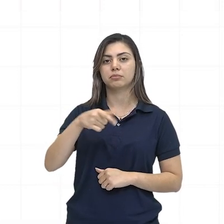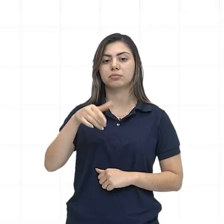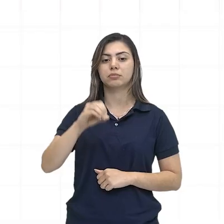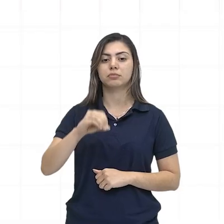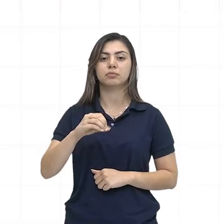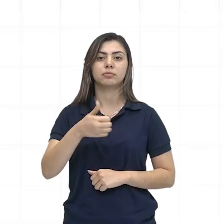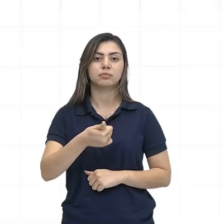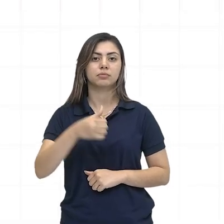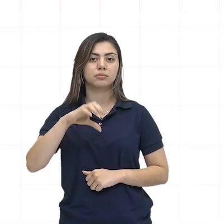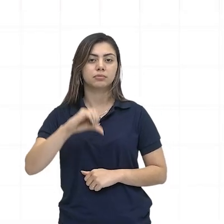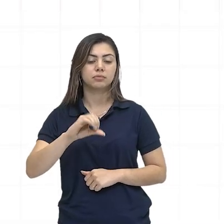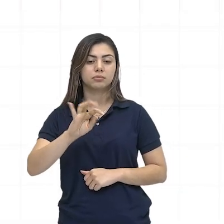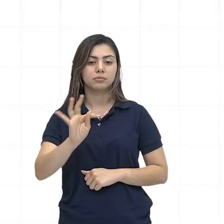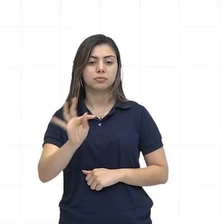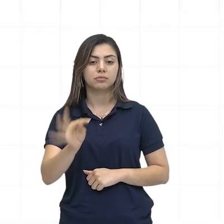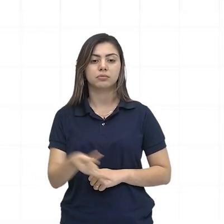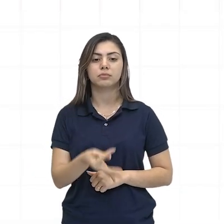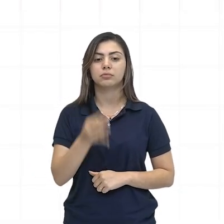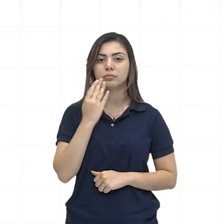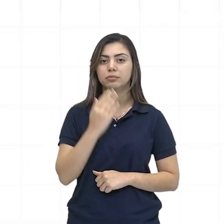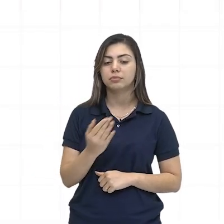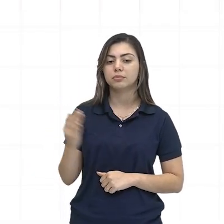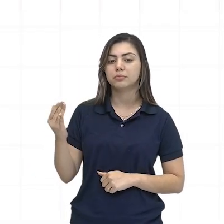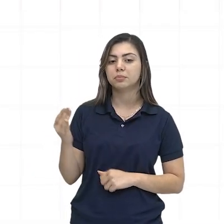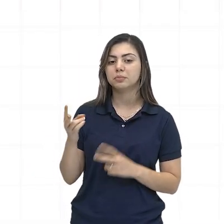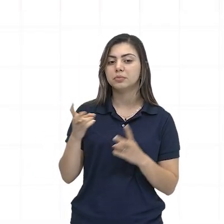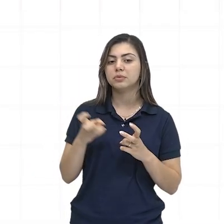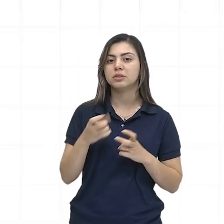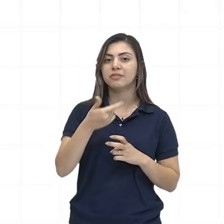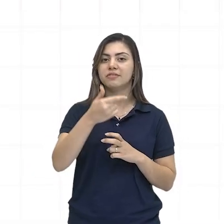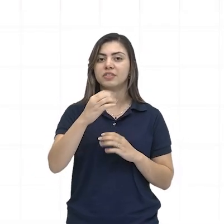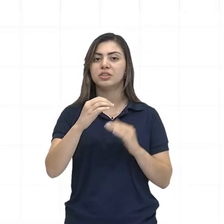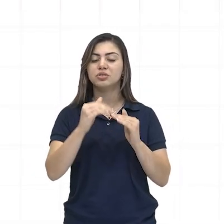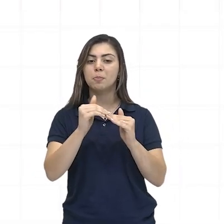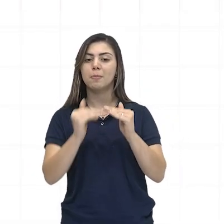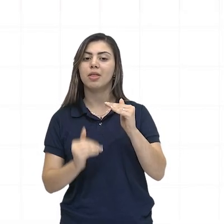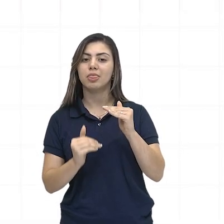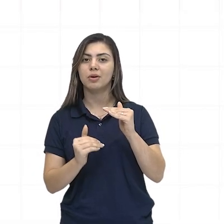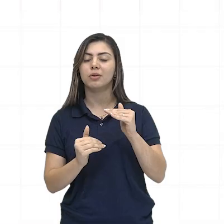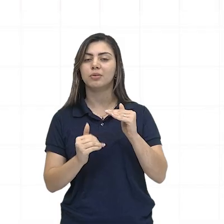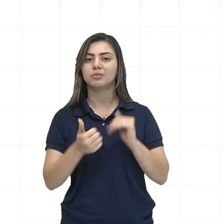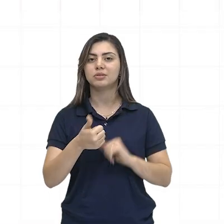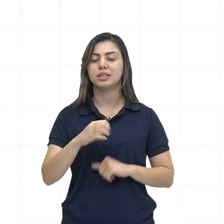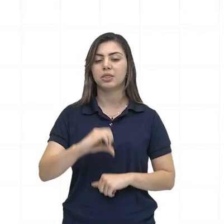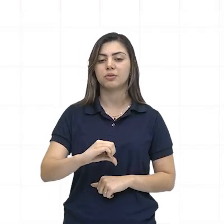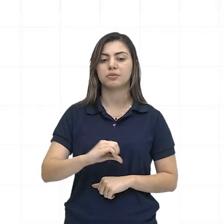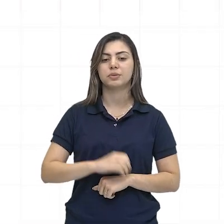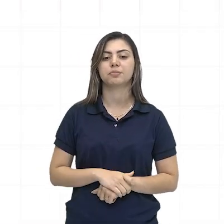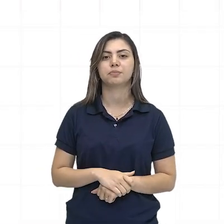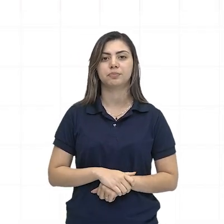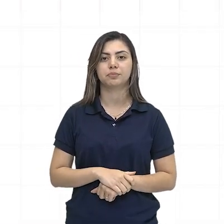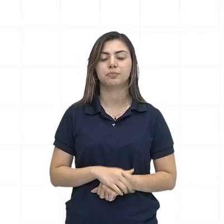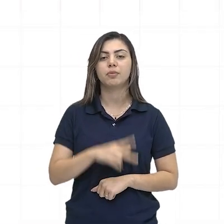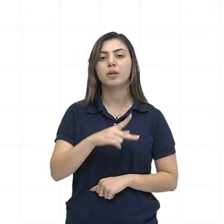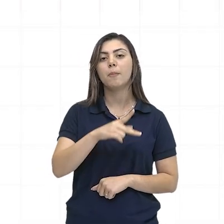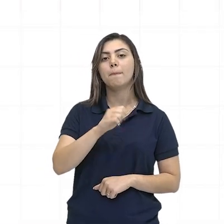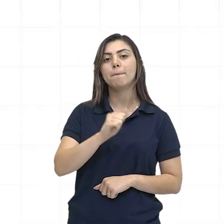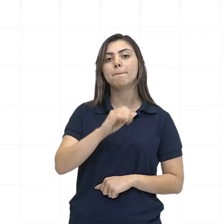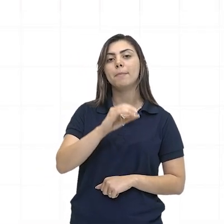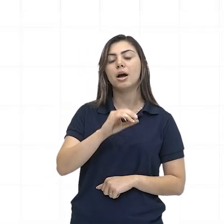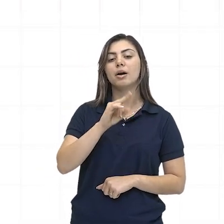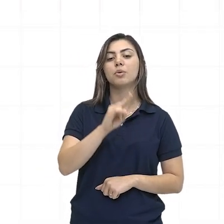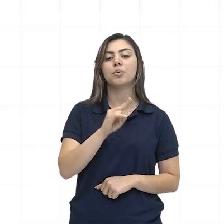19 toneladas. Observe que a coluna dele aqui está abaixo do 20, ó. 19, aqui 20, ó. O